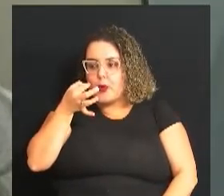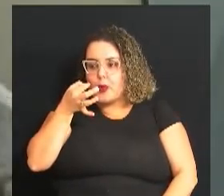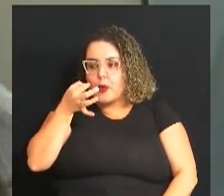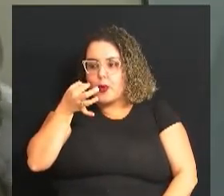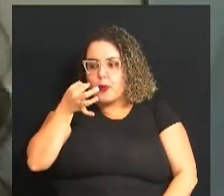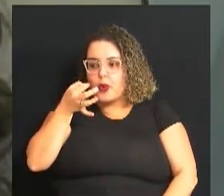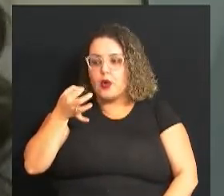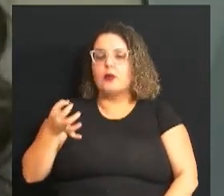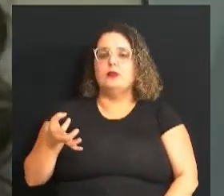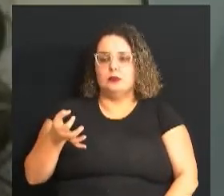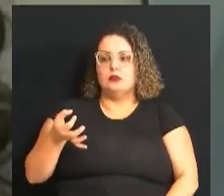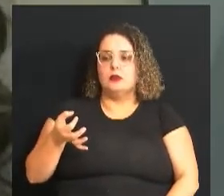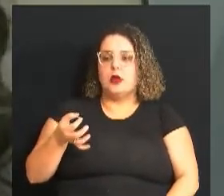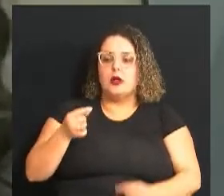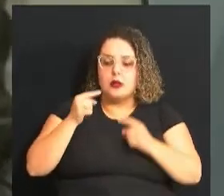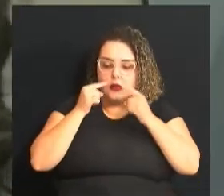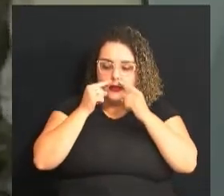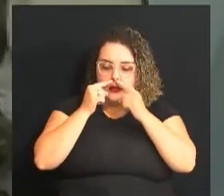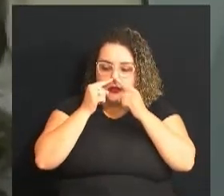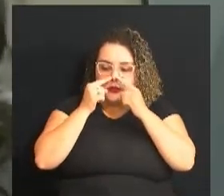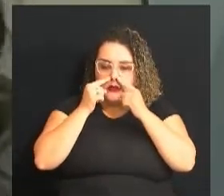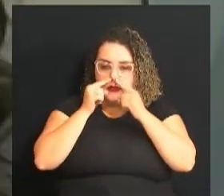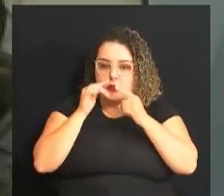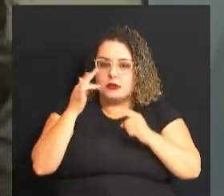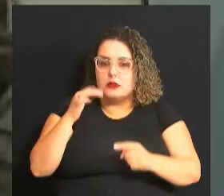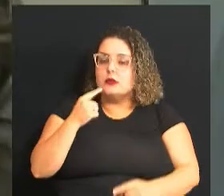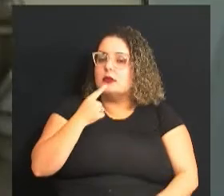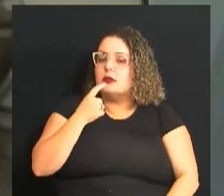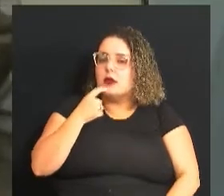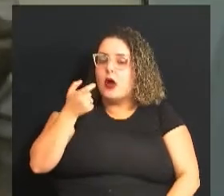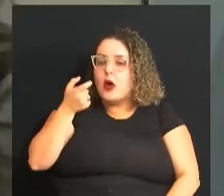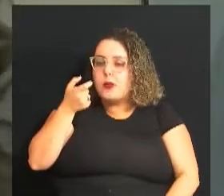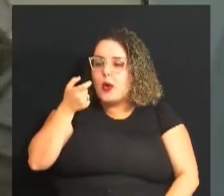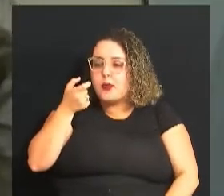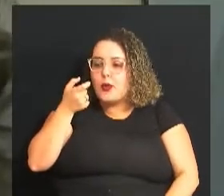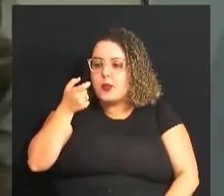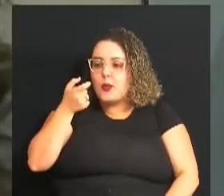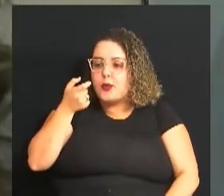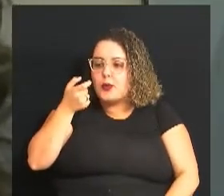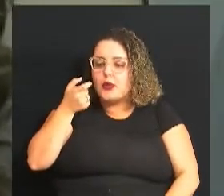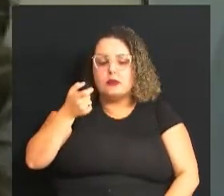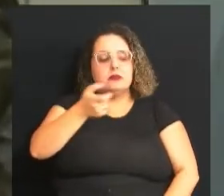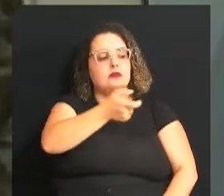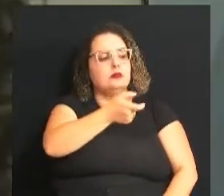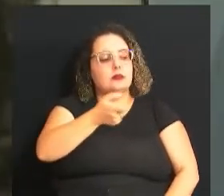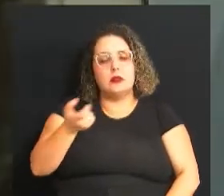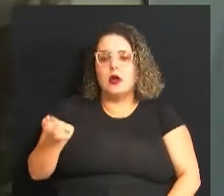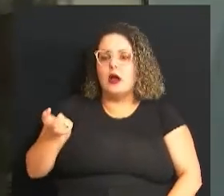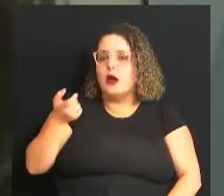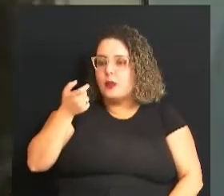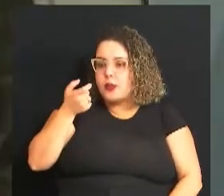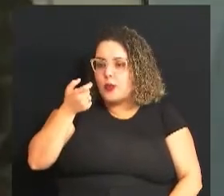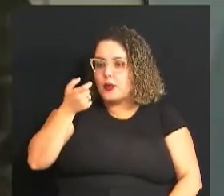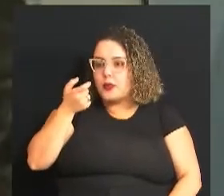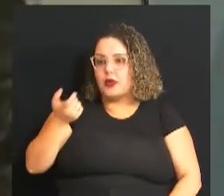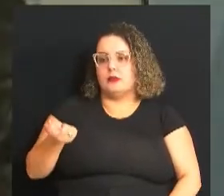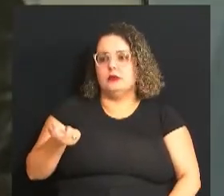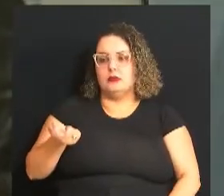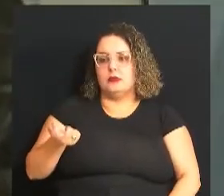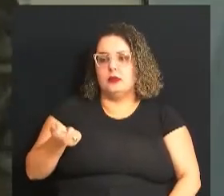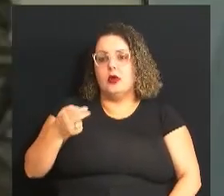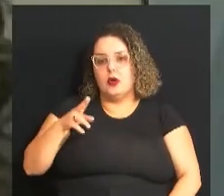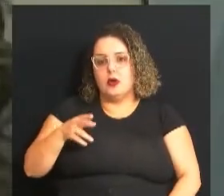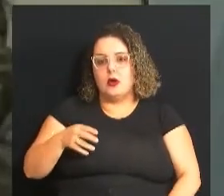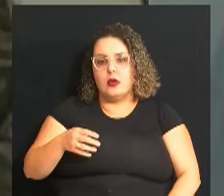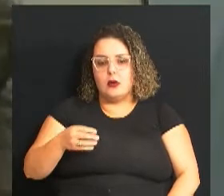na narina que pode ter sangue e pode passar para uma outra pessoa. E também pode ter o